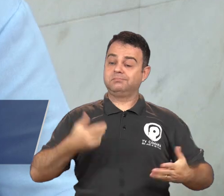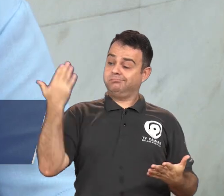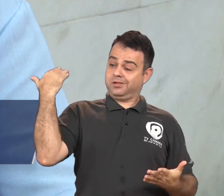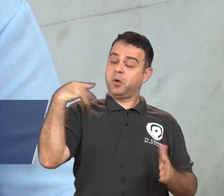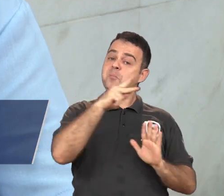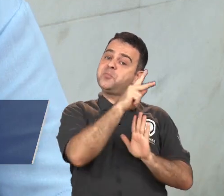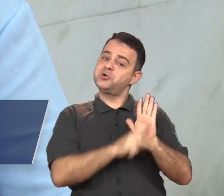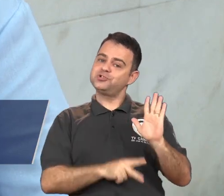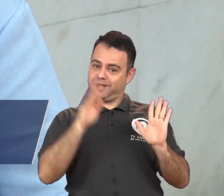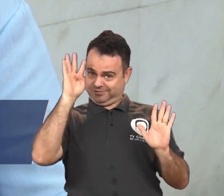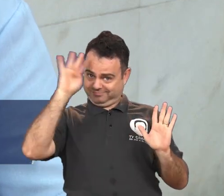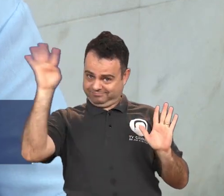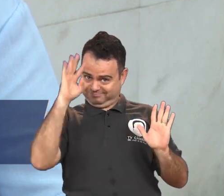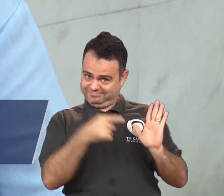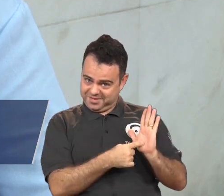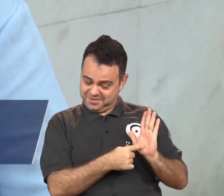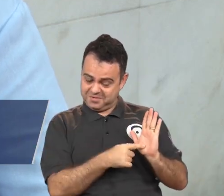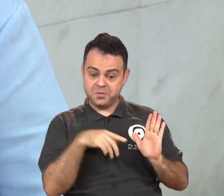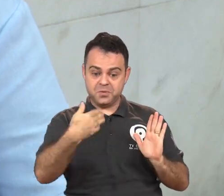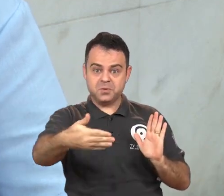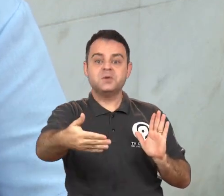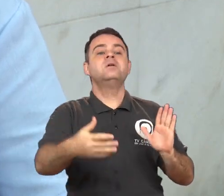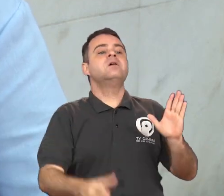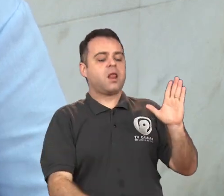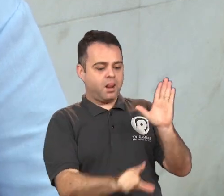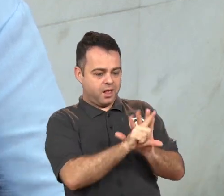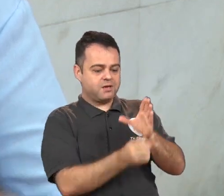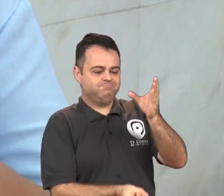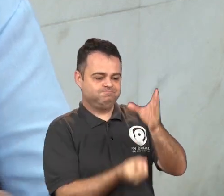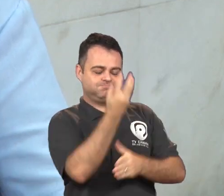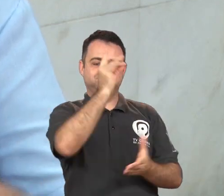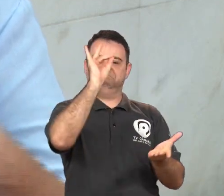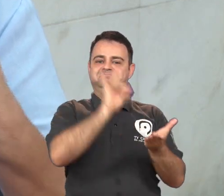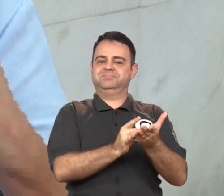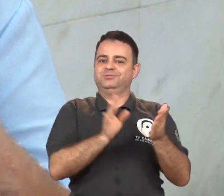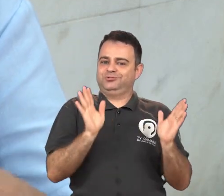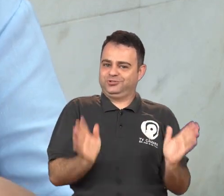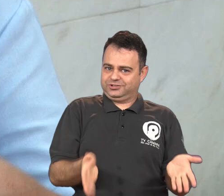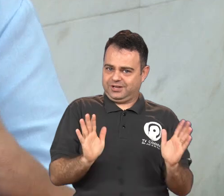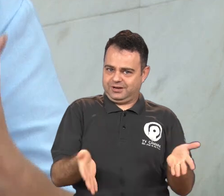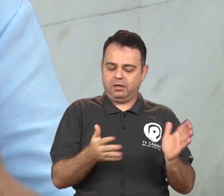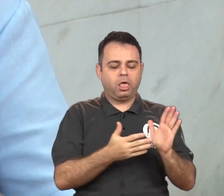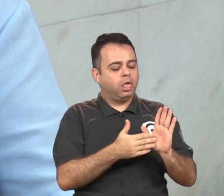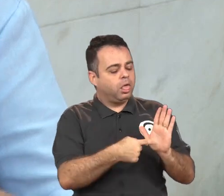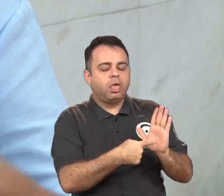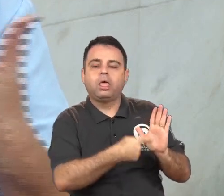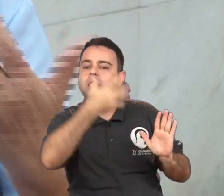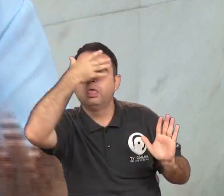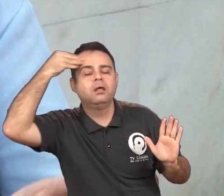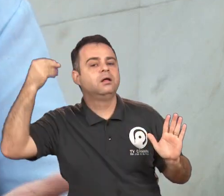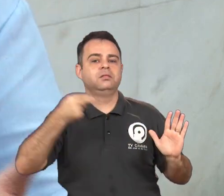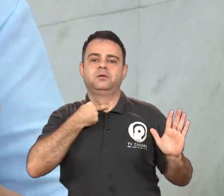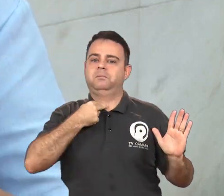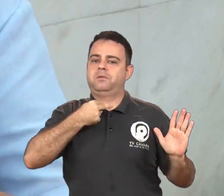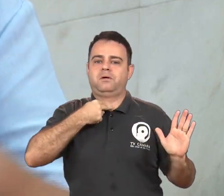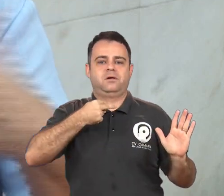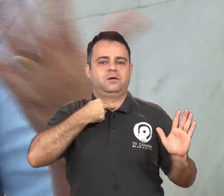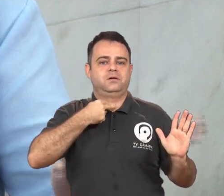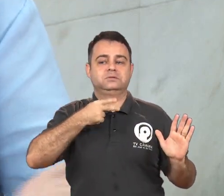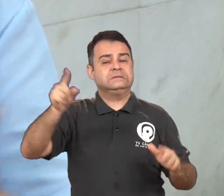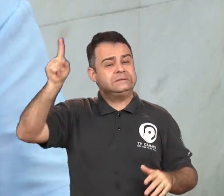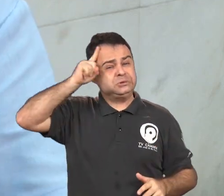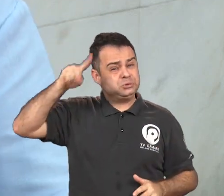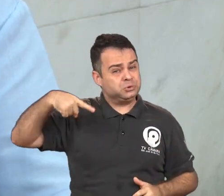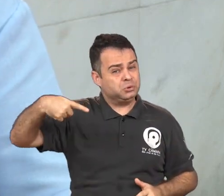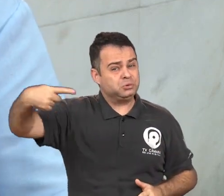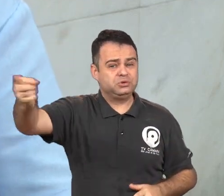lei, e uma lei que a gente não pode esquecer, que sempre tem que estar diariamente, constantemente. Isso a gente tem um trabalho também